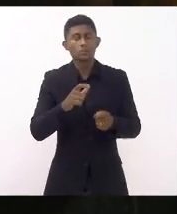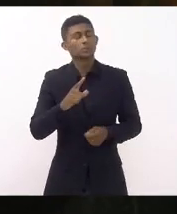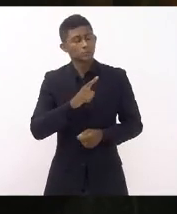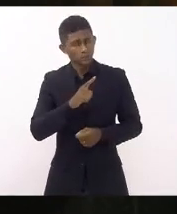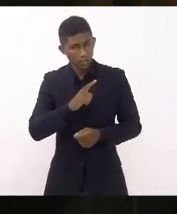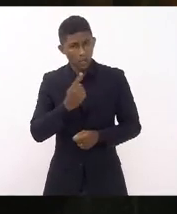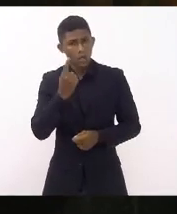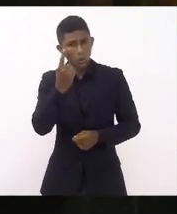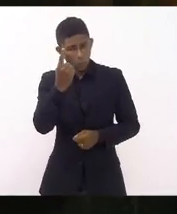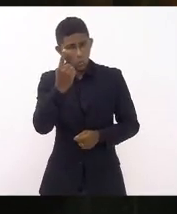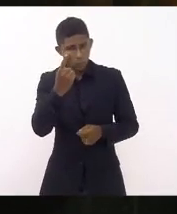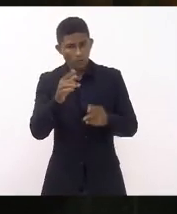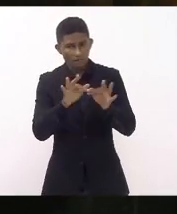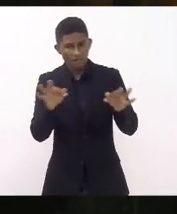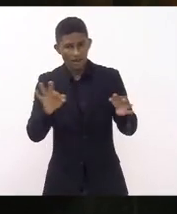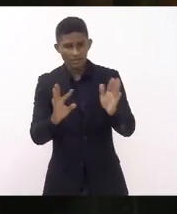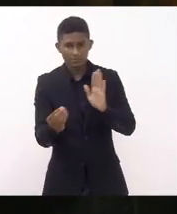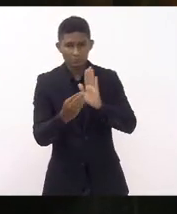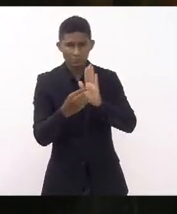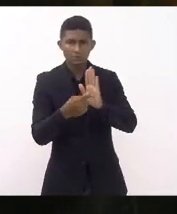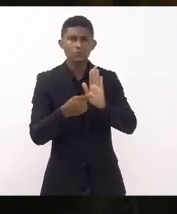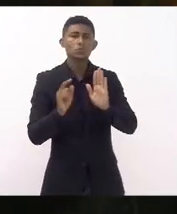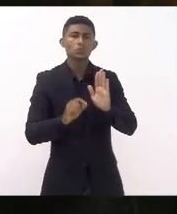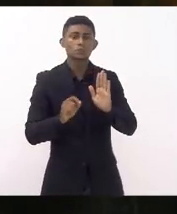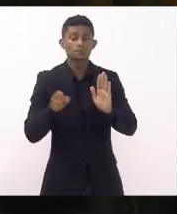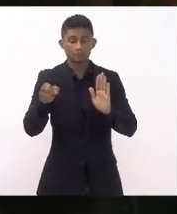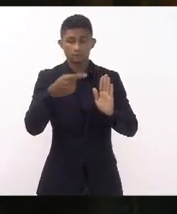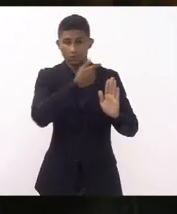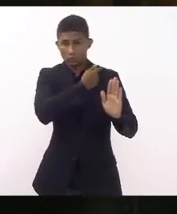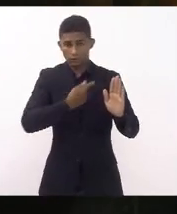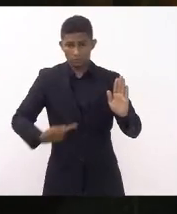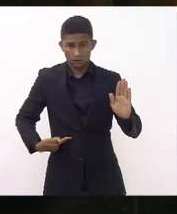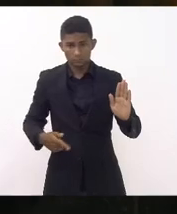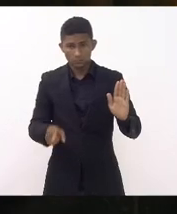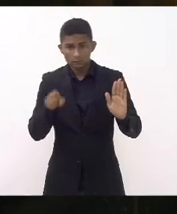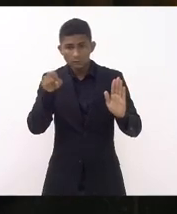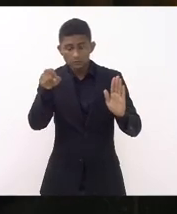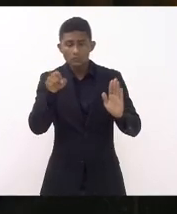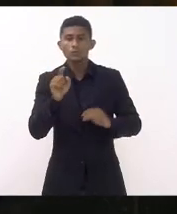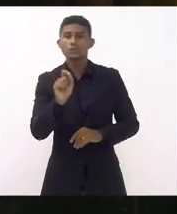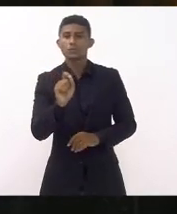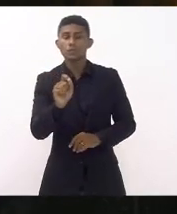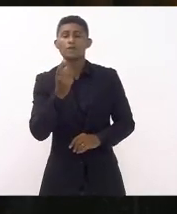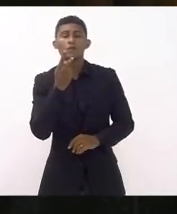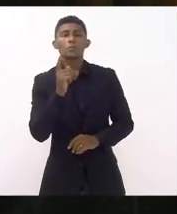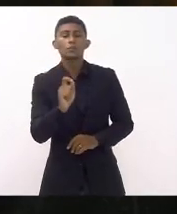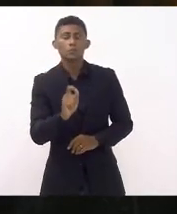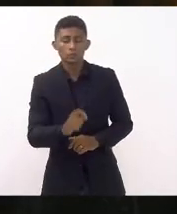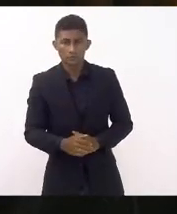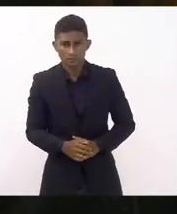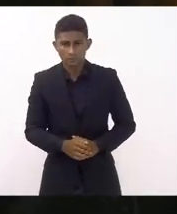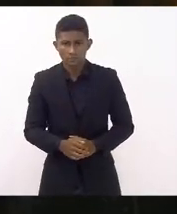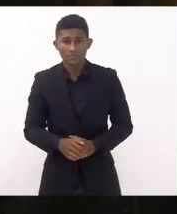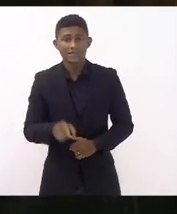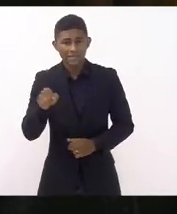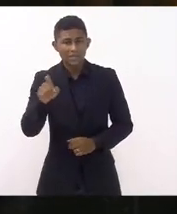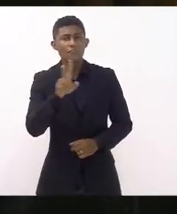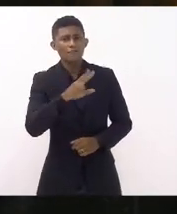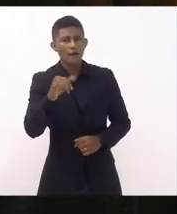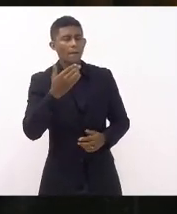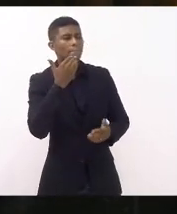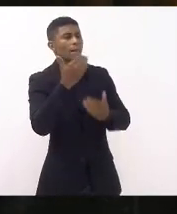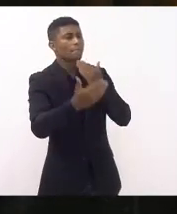bem expressada, que o governador passou e disse que vai pedir